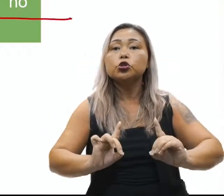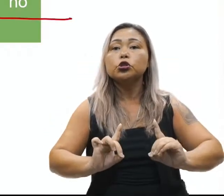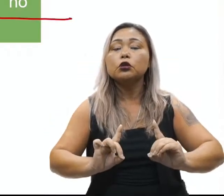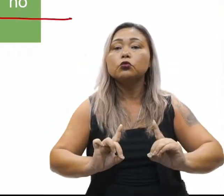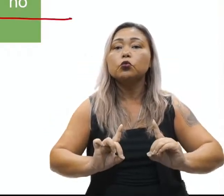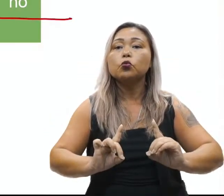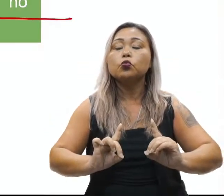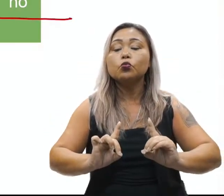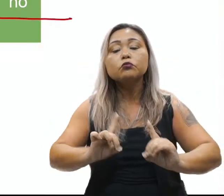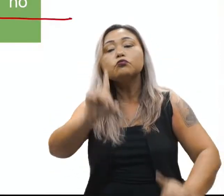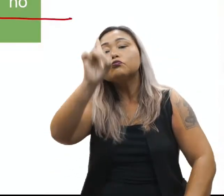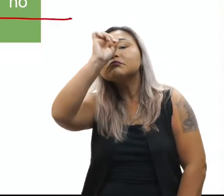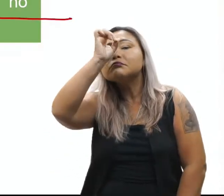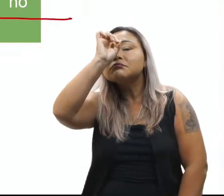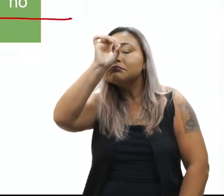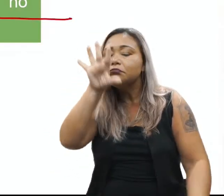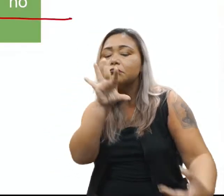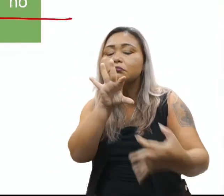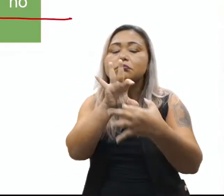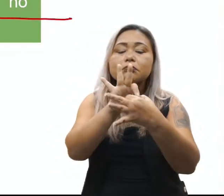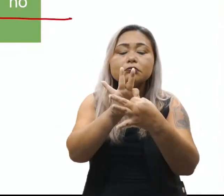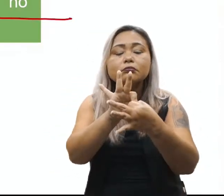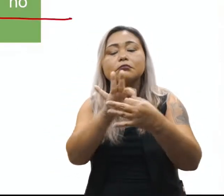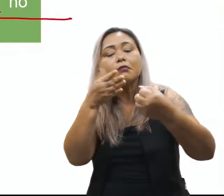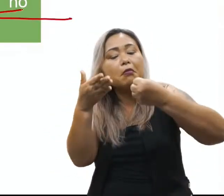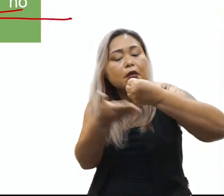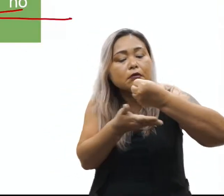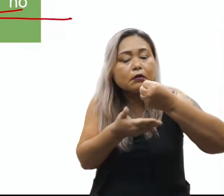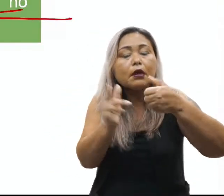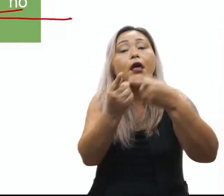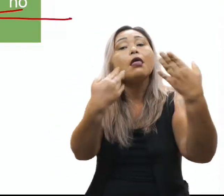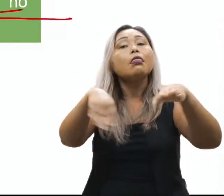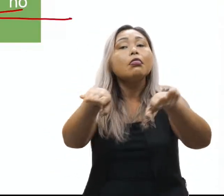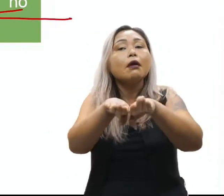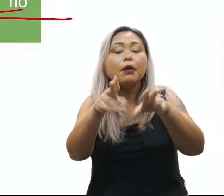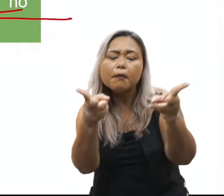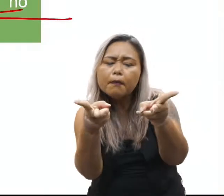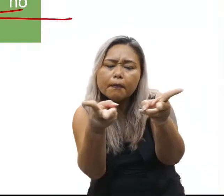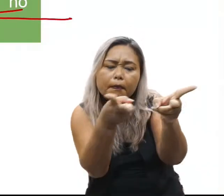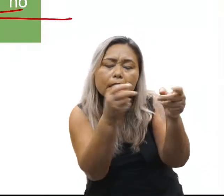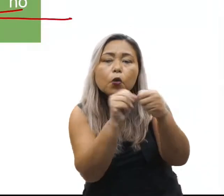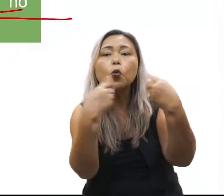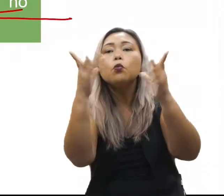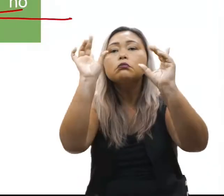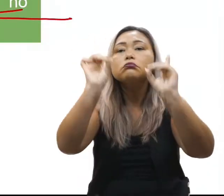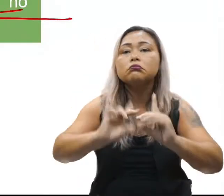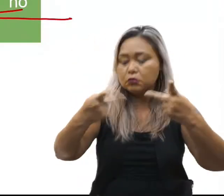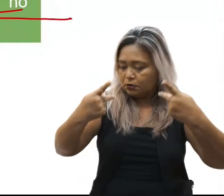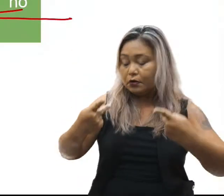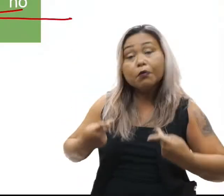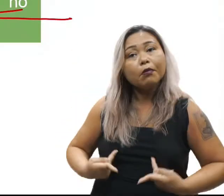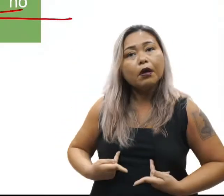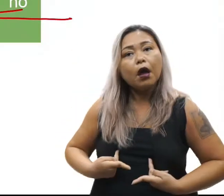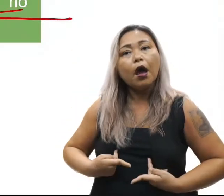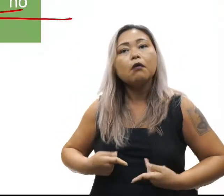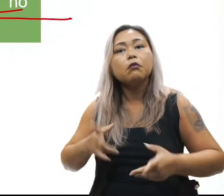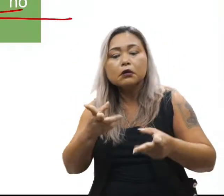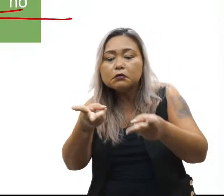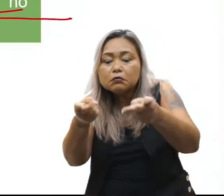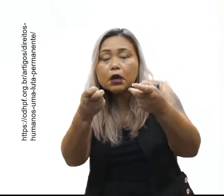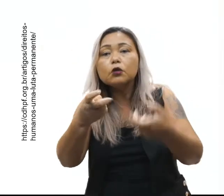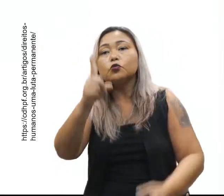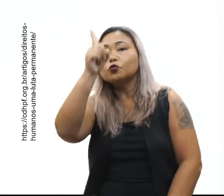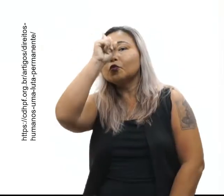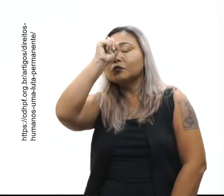no cotidiano, né? Os direitos fundamentais e também percebendo como os direitos humanos podem ser identificados no nosso dia a